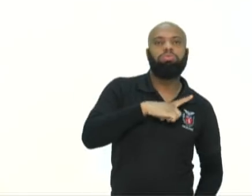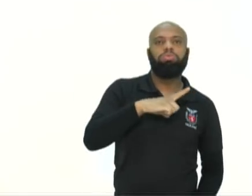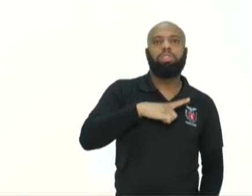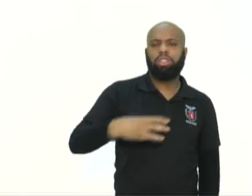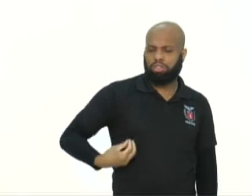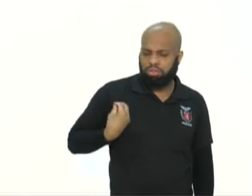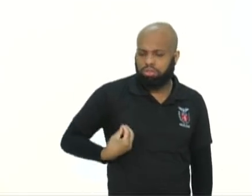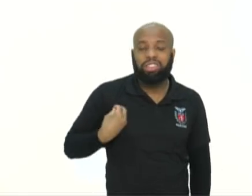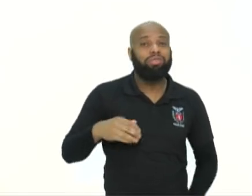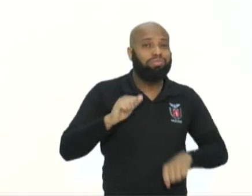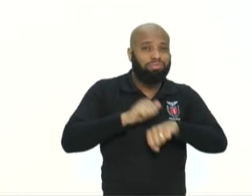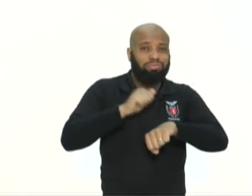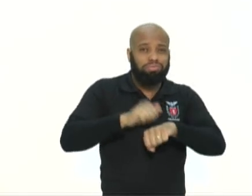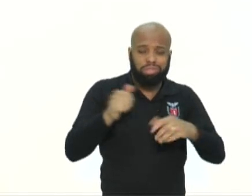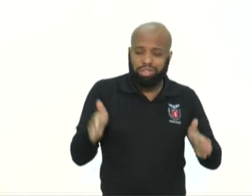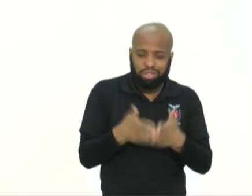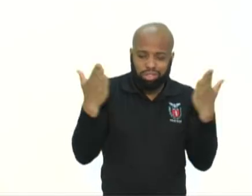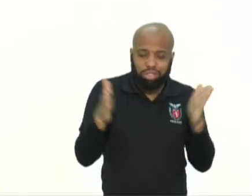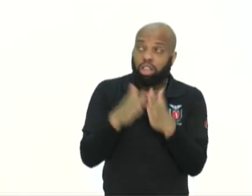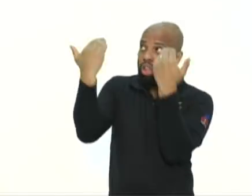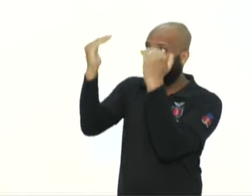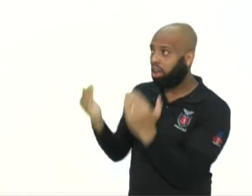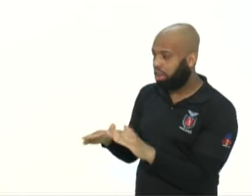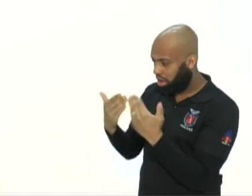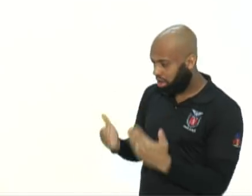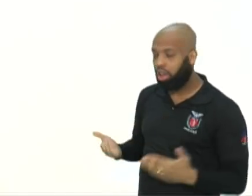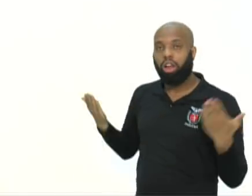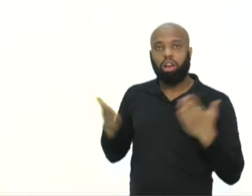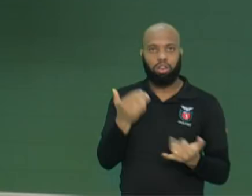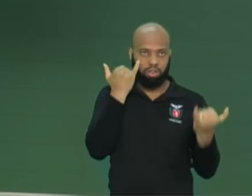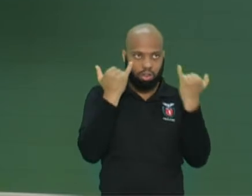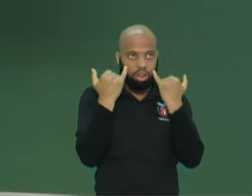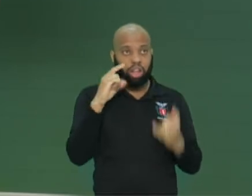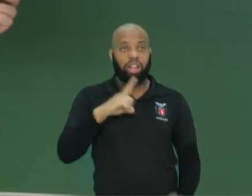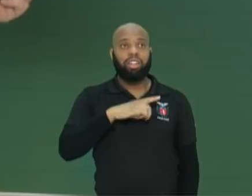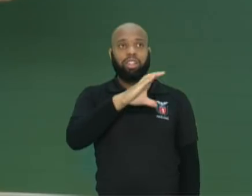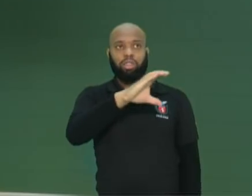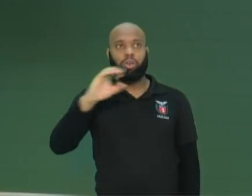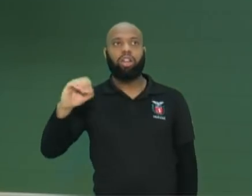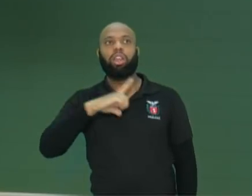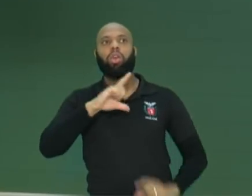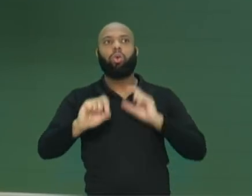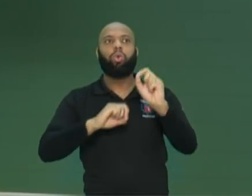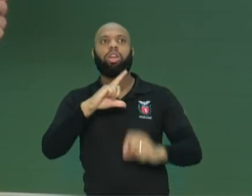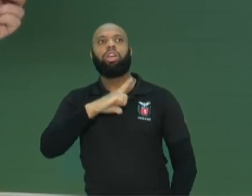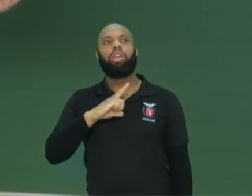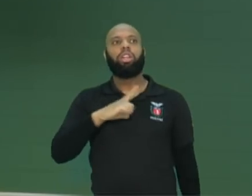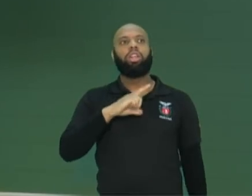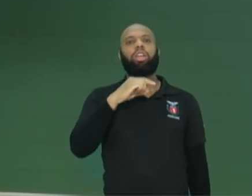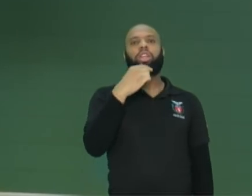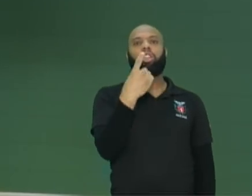vive na pobreza, se eu analisar essas informações? No Centro-Oeste, nós vamos ter ali